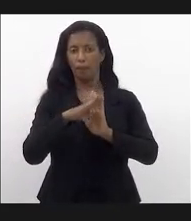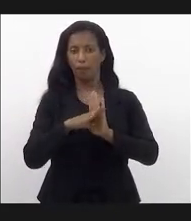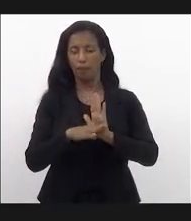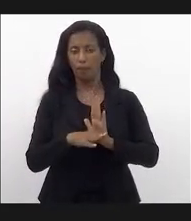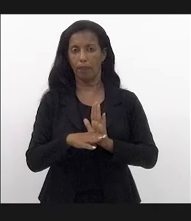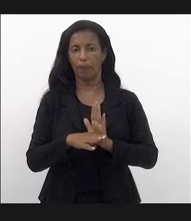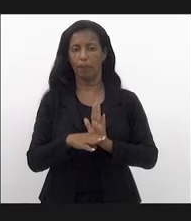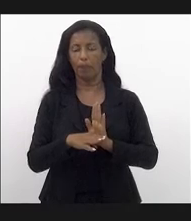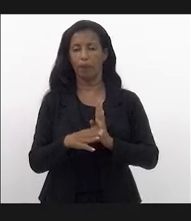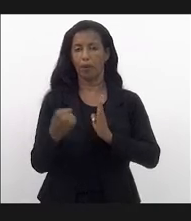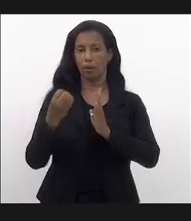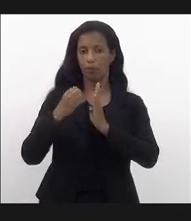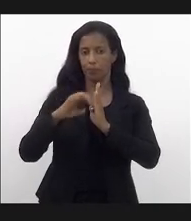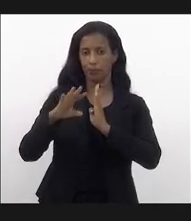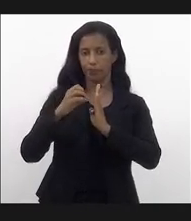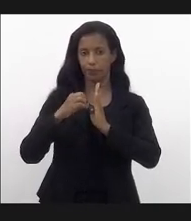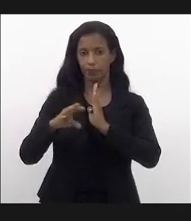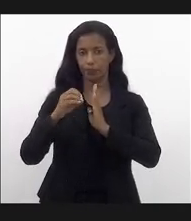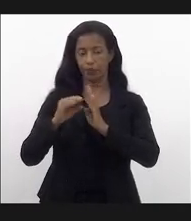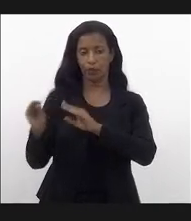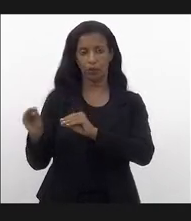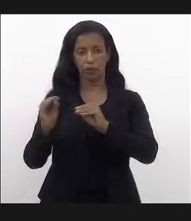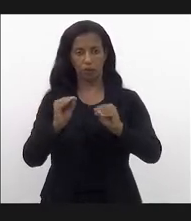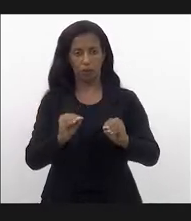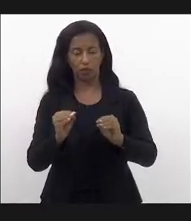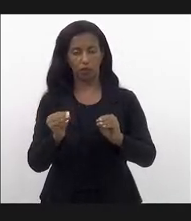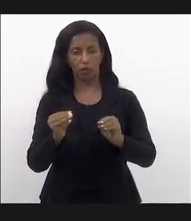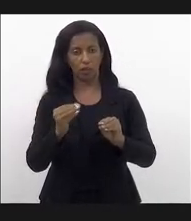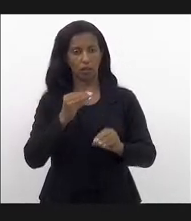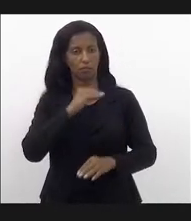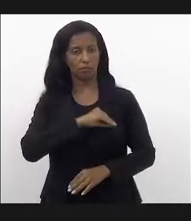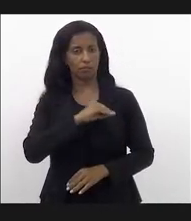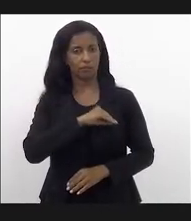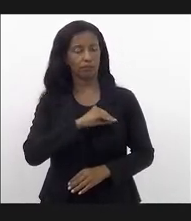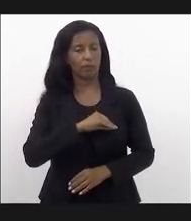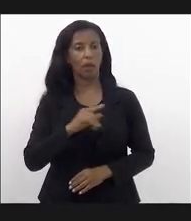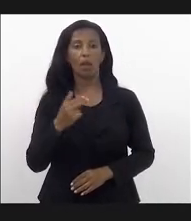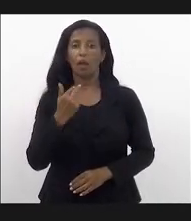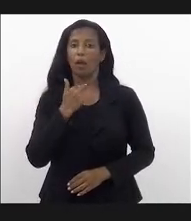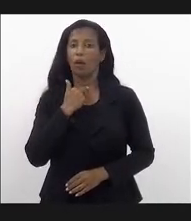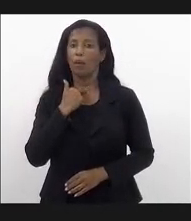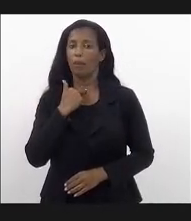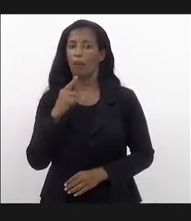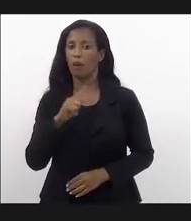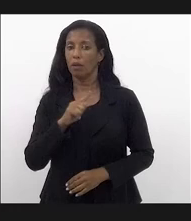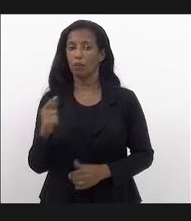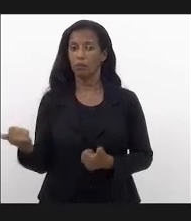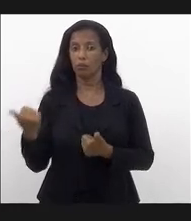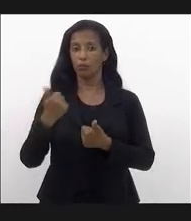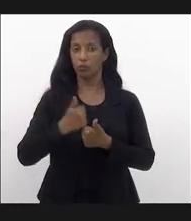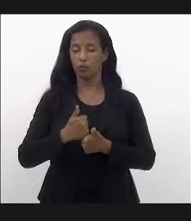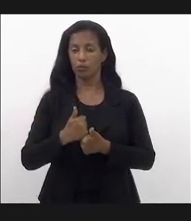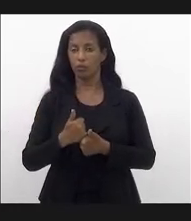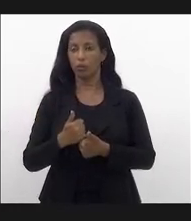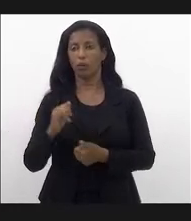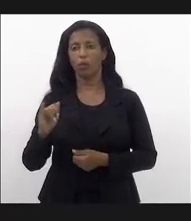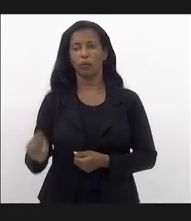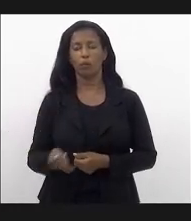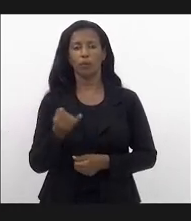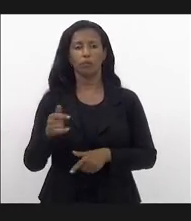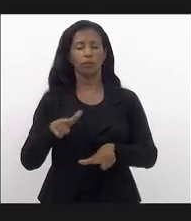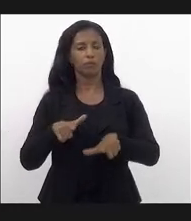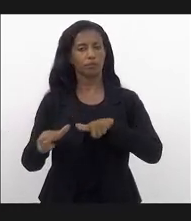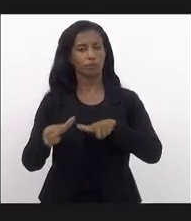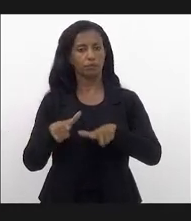sócio assistenciais de transferência de renda mas não se substitui a uma oportunidade de